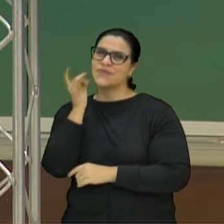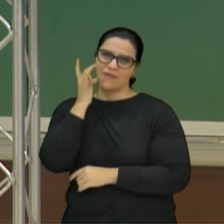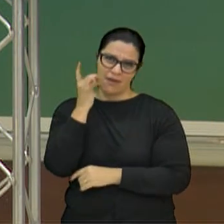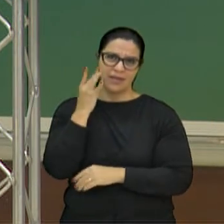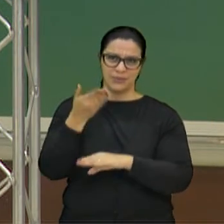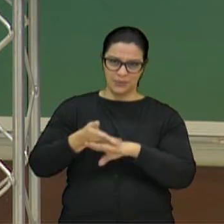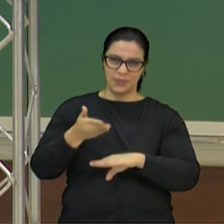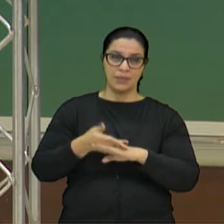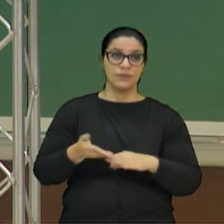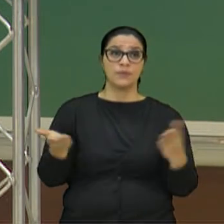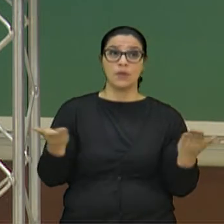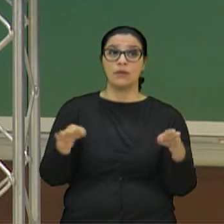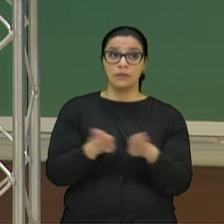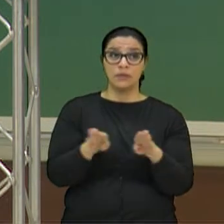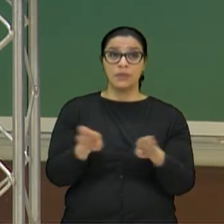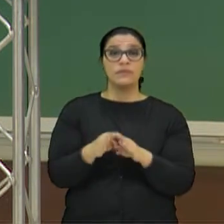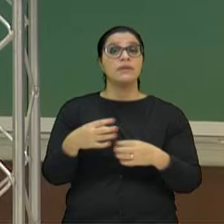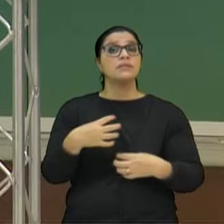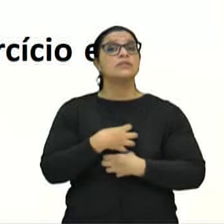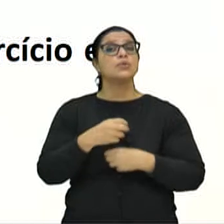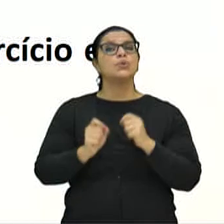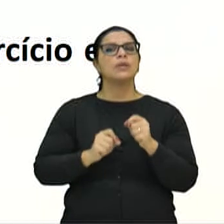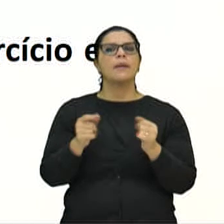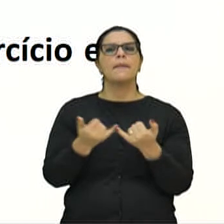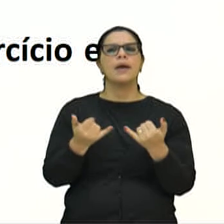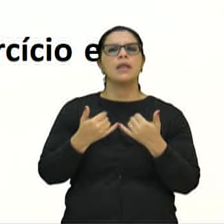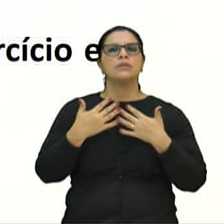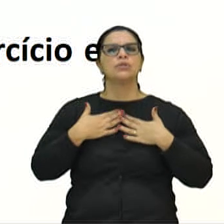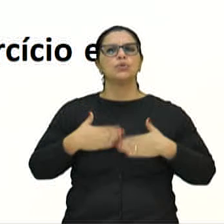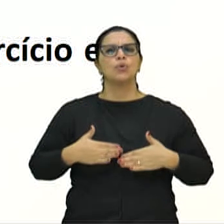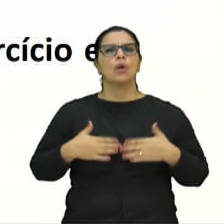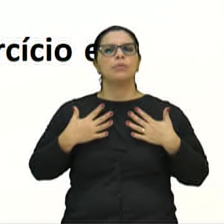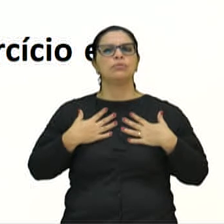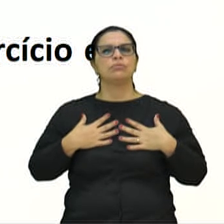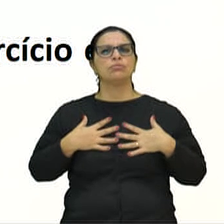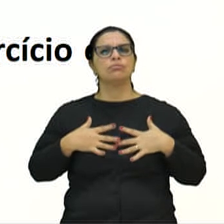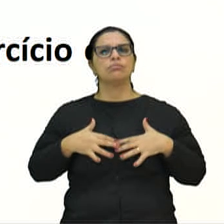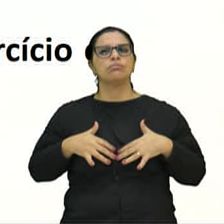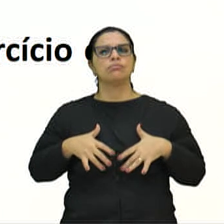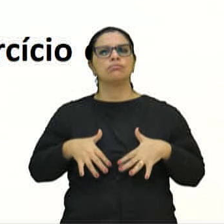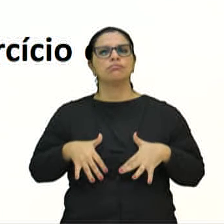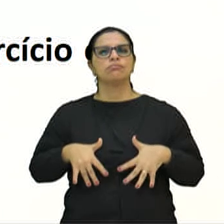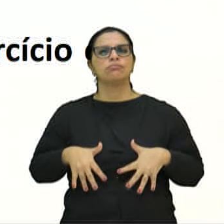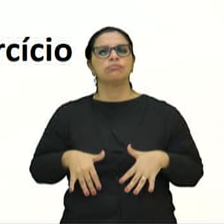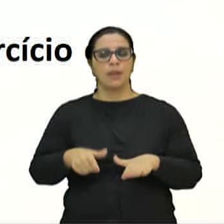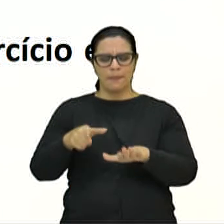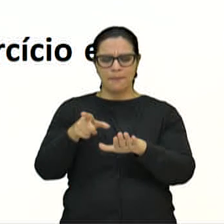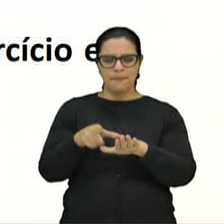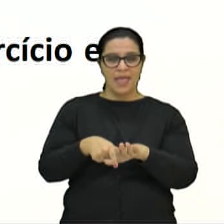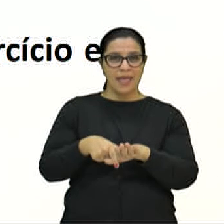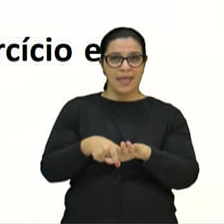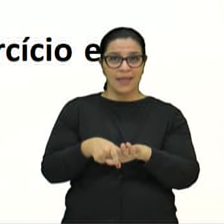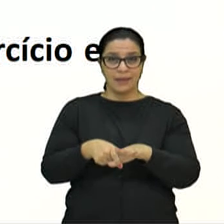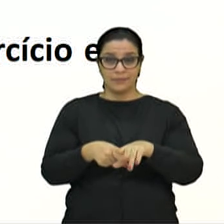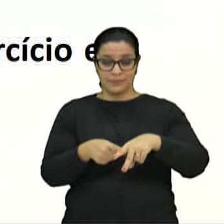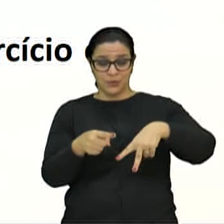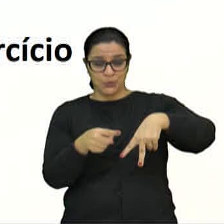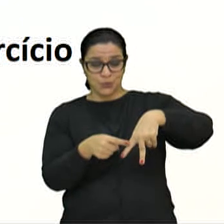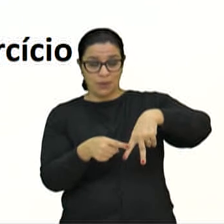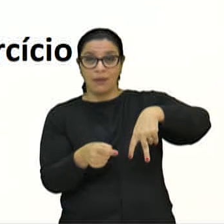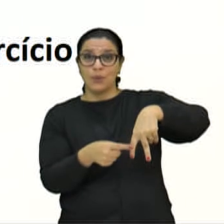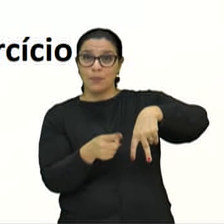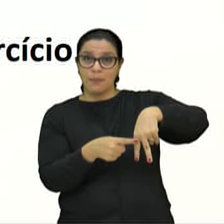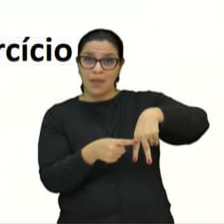fácil. Após isso, você vai sentir o quê? Uma onda de relaxamento percorrer os pés, pernas, joelhos, quadris,